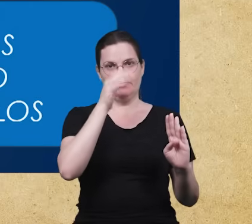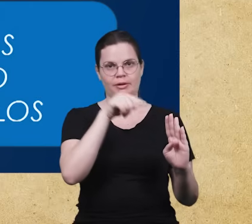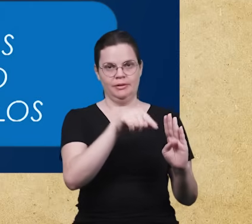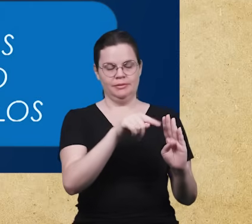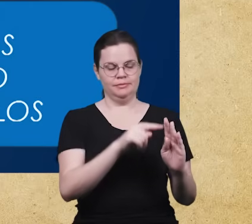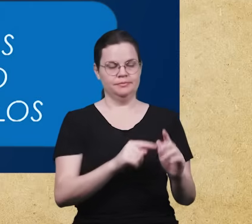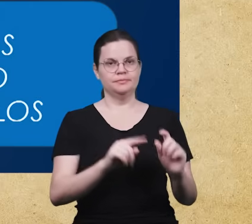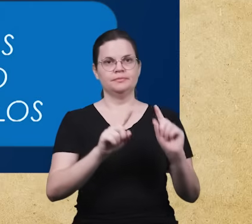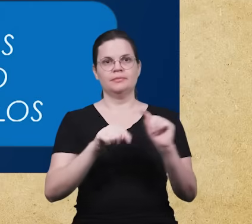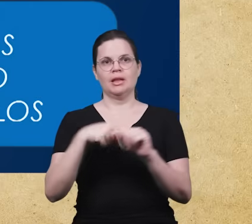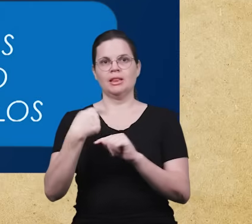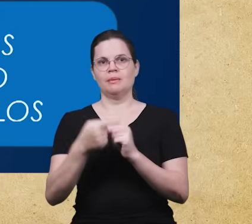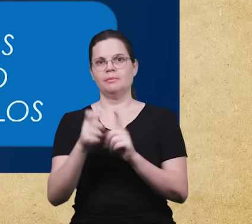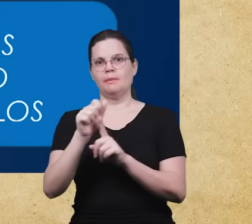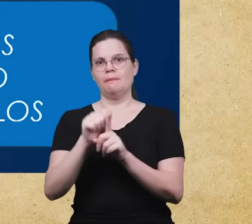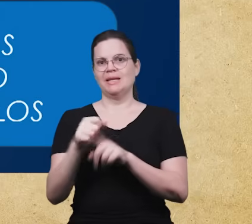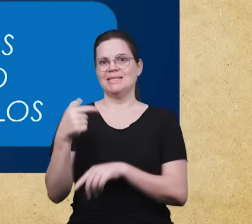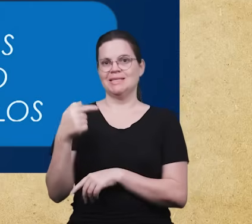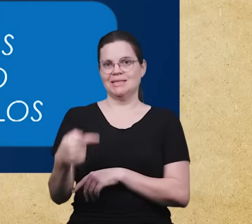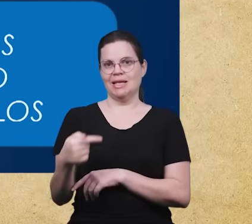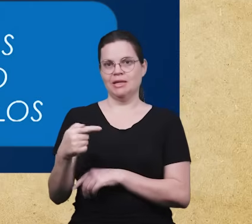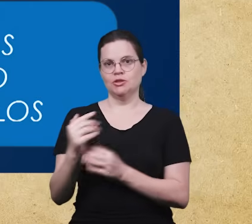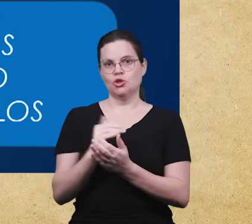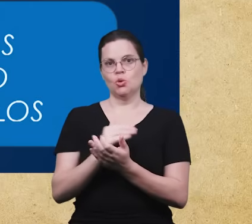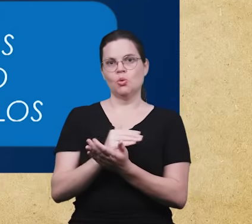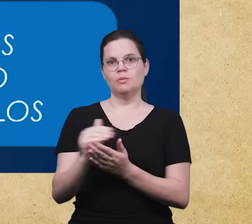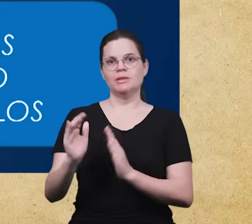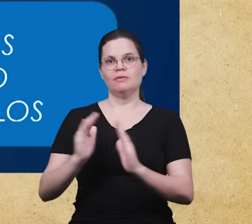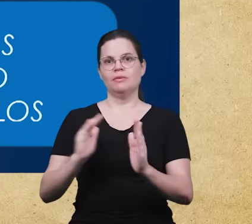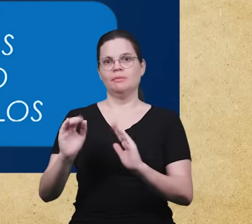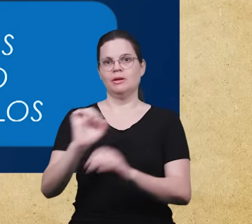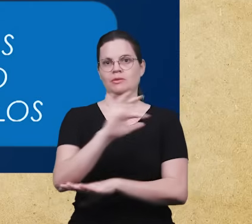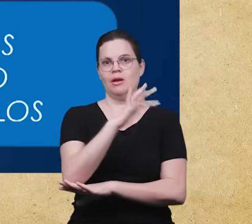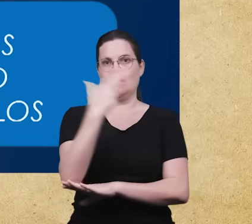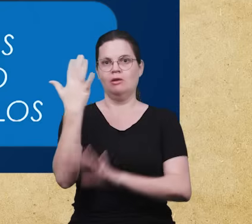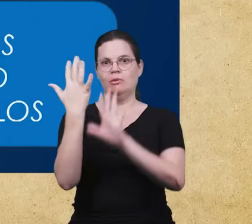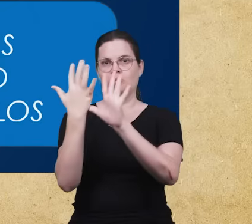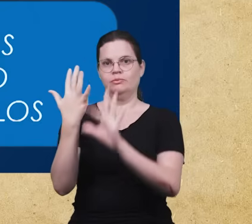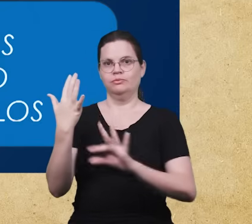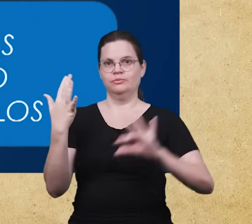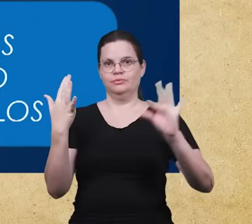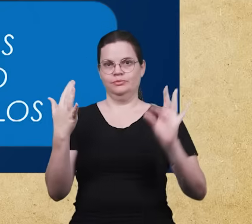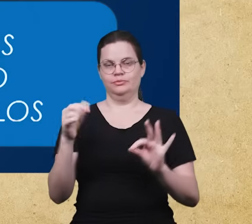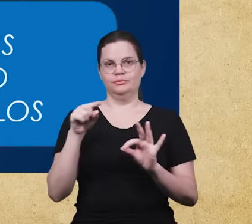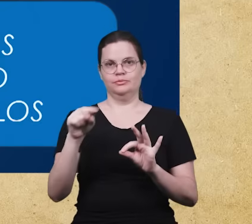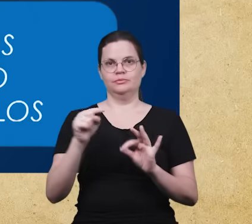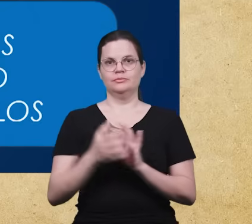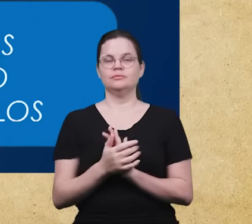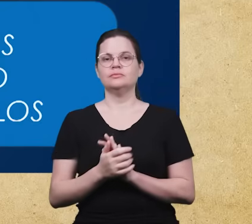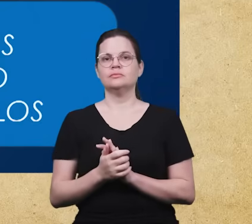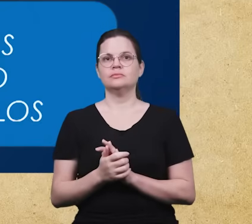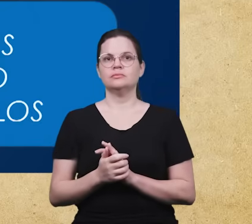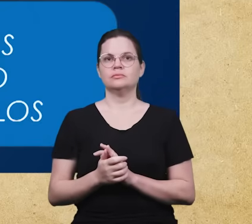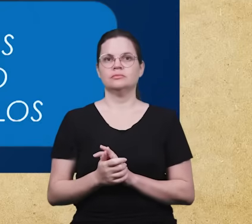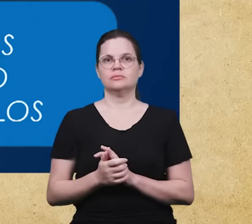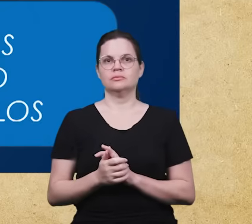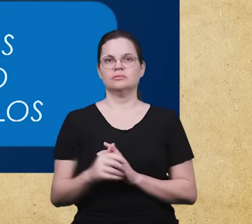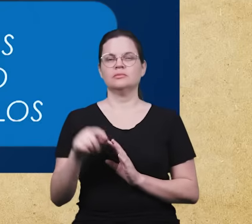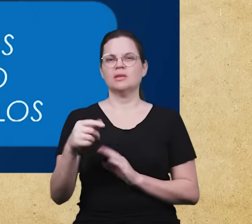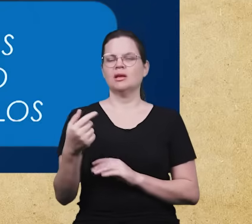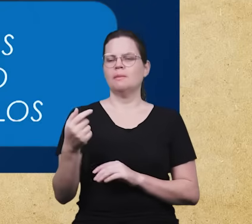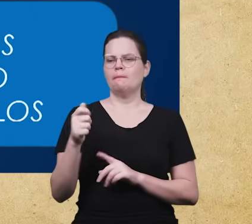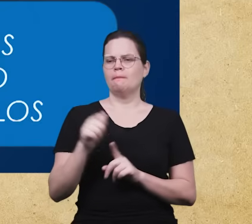mês iniciavam as festas chamadas de outono. O 7º mês aqui está relacionado ao nosso calendário,